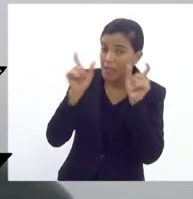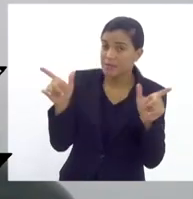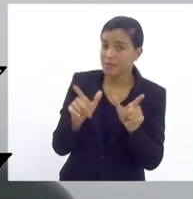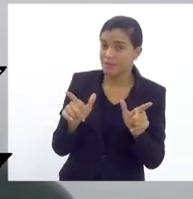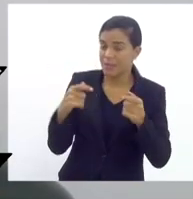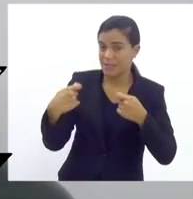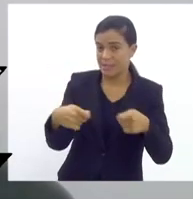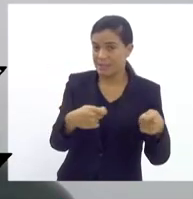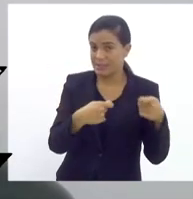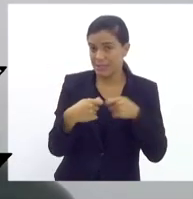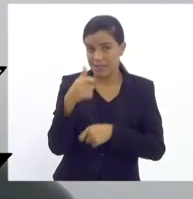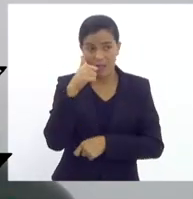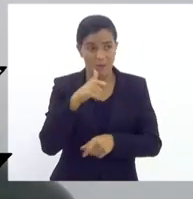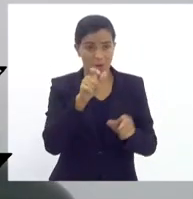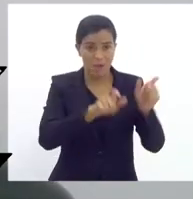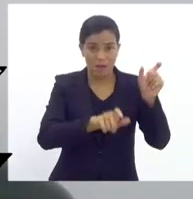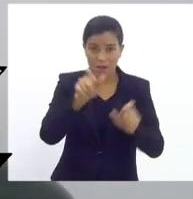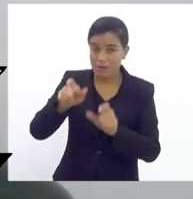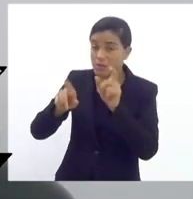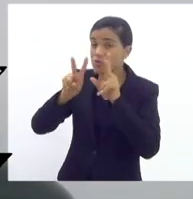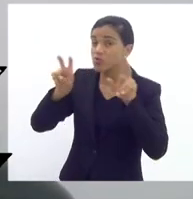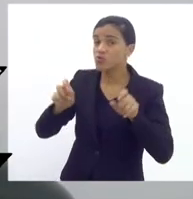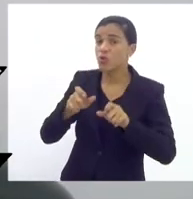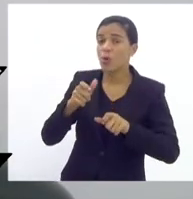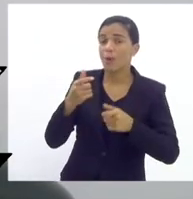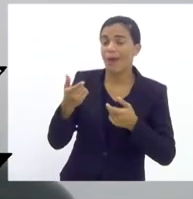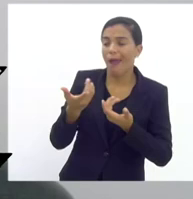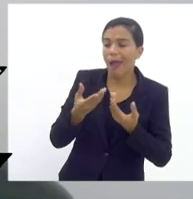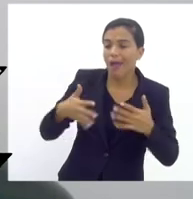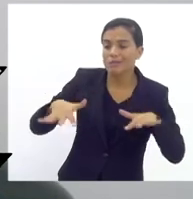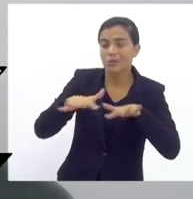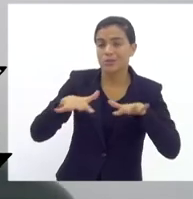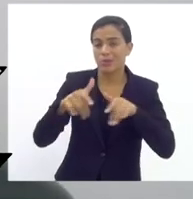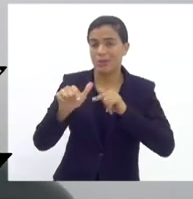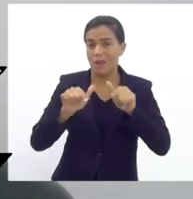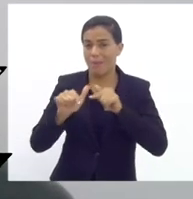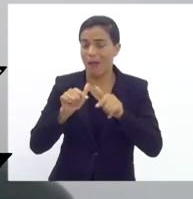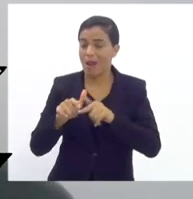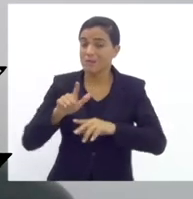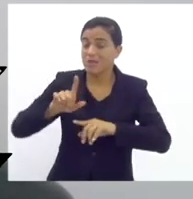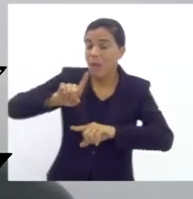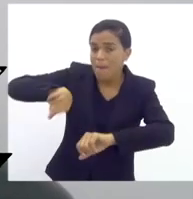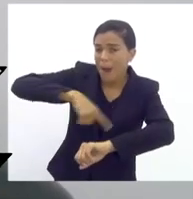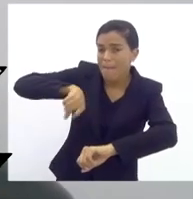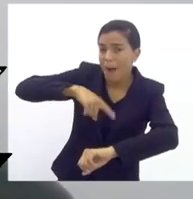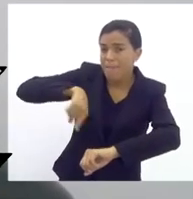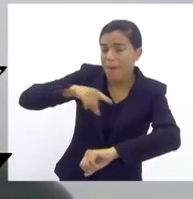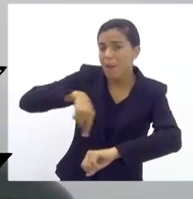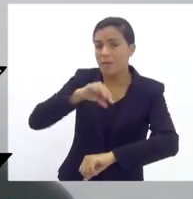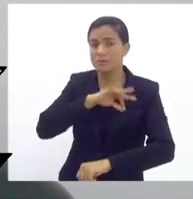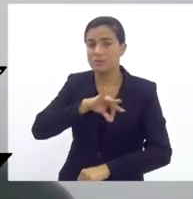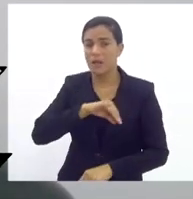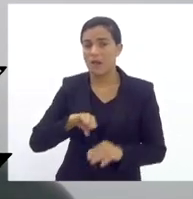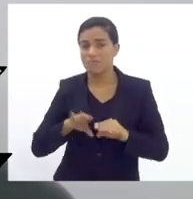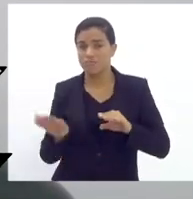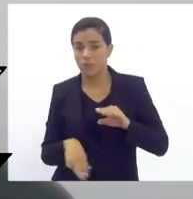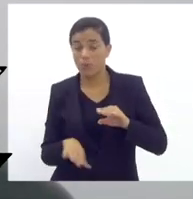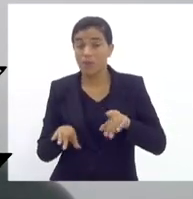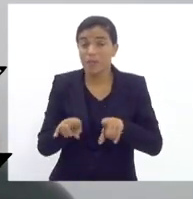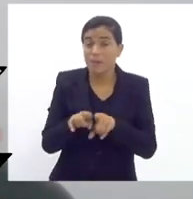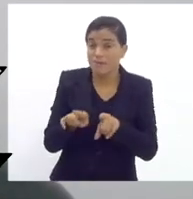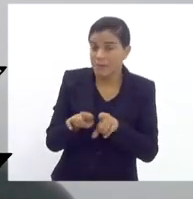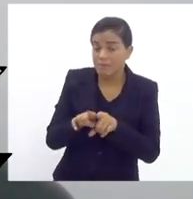a necessidade dessas mulheres quanto as suas condições laborais por vezes insalubres longas jornadas e baixas para